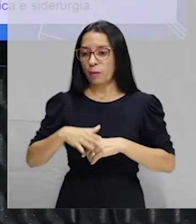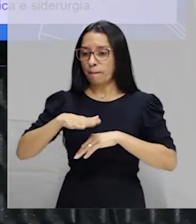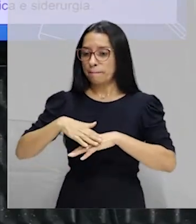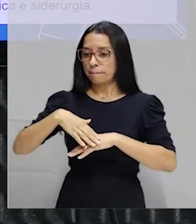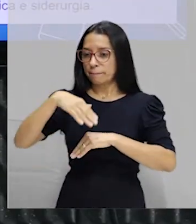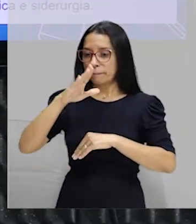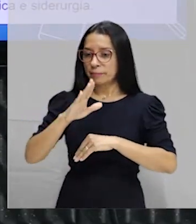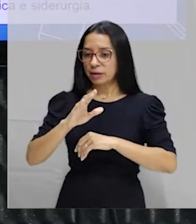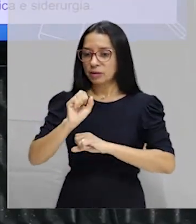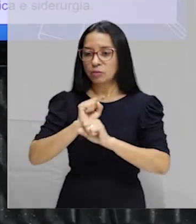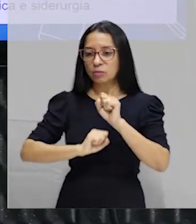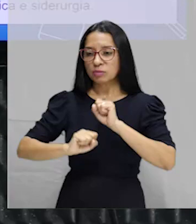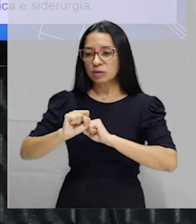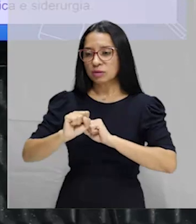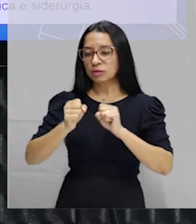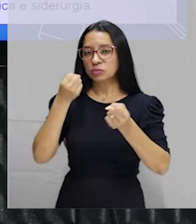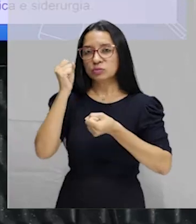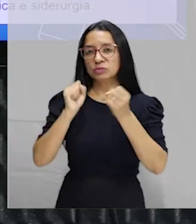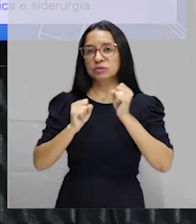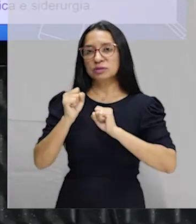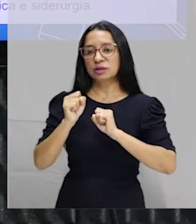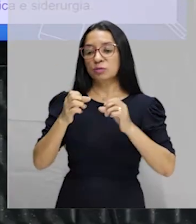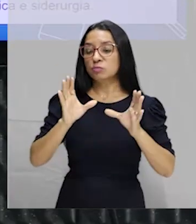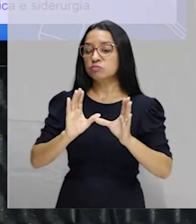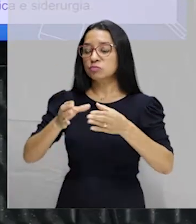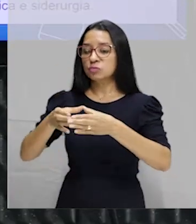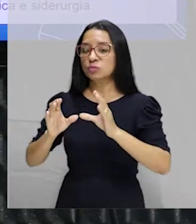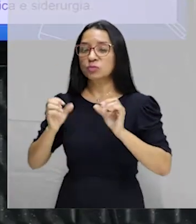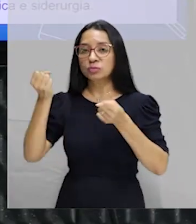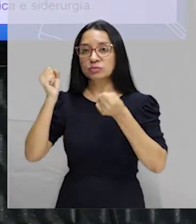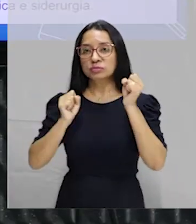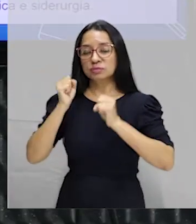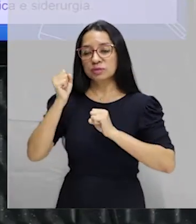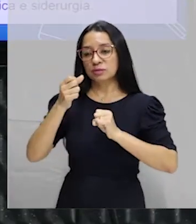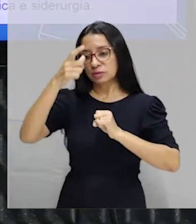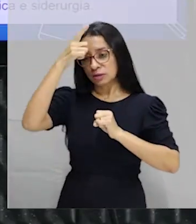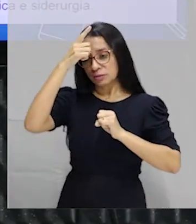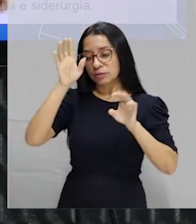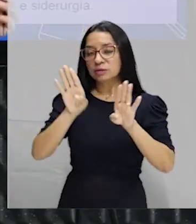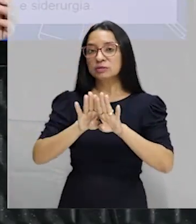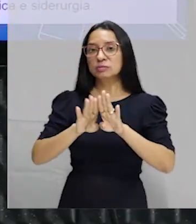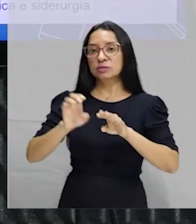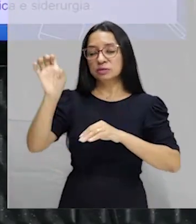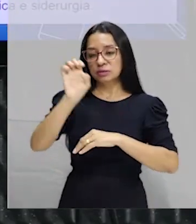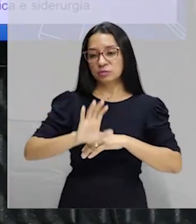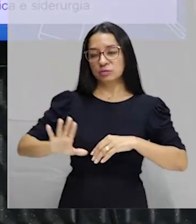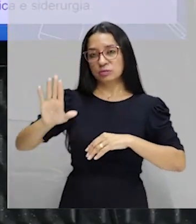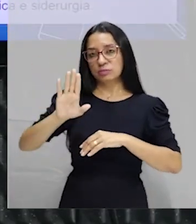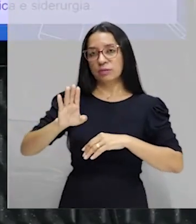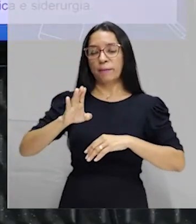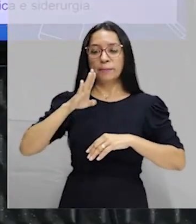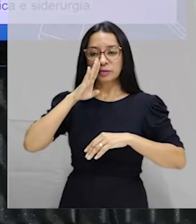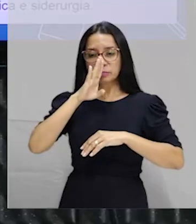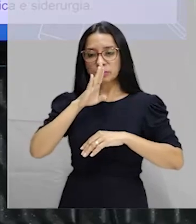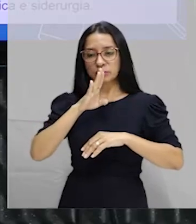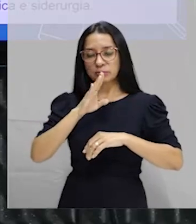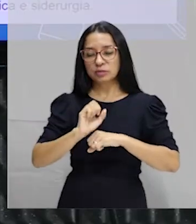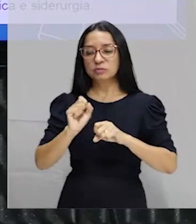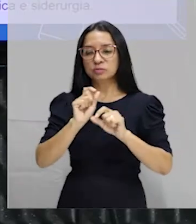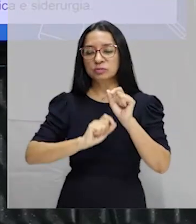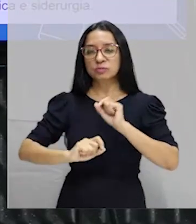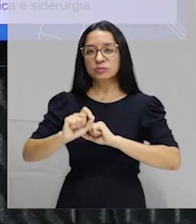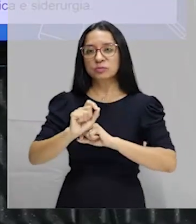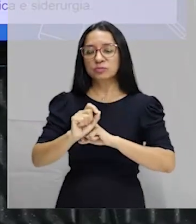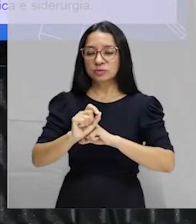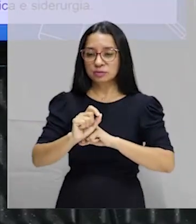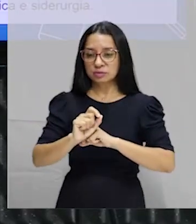da Alemanha e da Europa, galera, tá? Tu vai ter produzido o que ali, Marcos, como destaque? Principalmente produção automobilística,